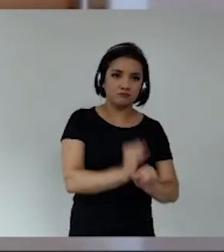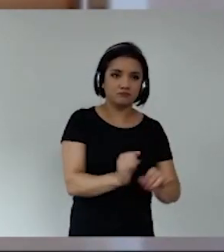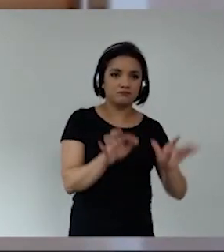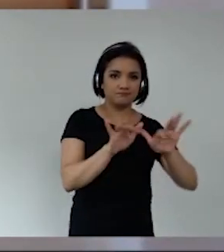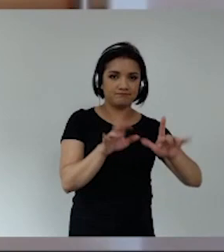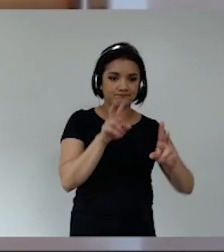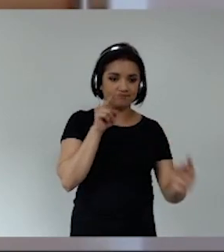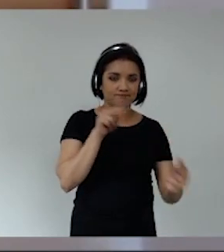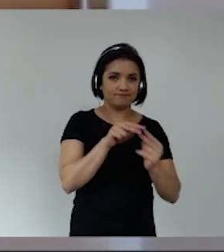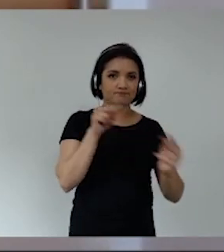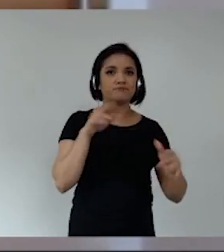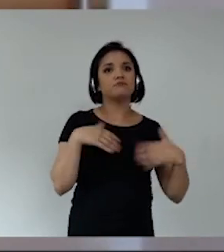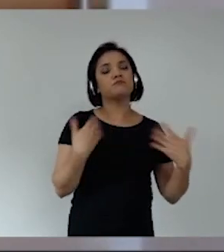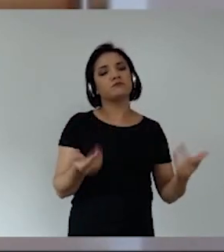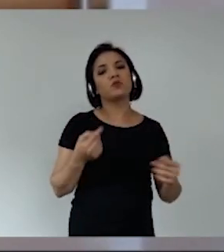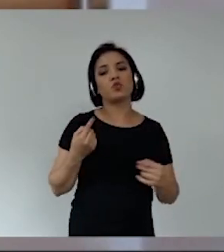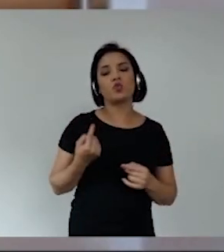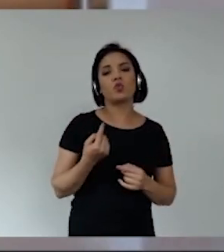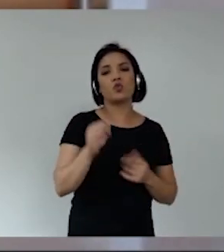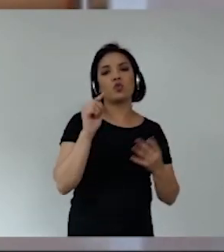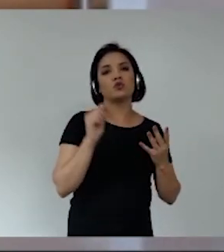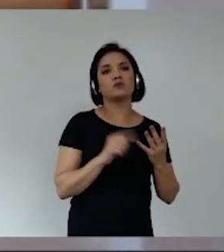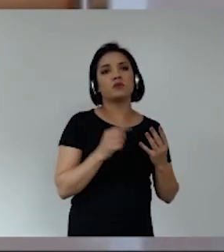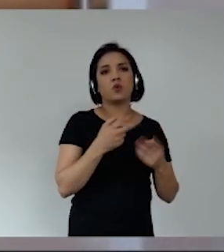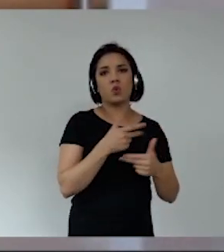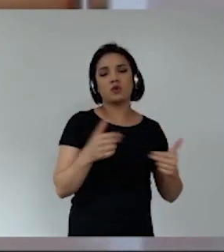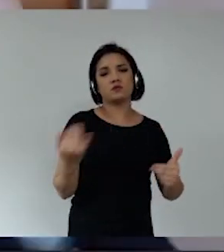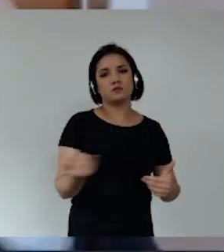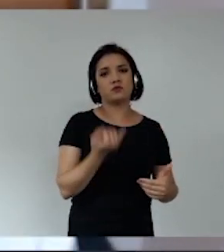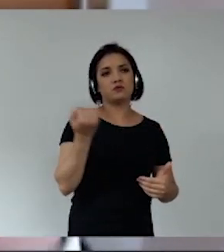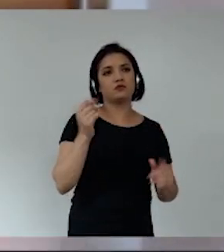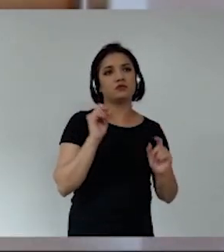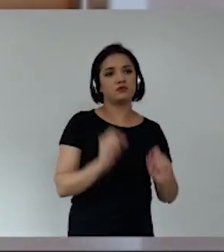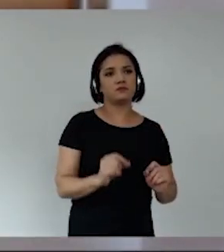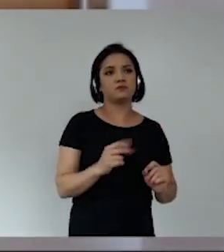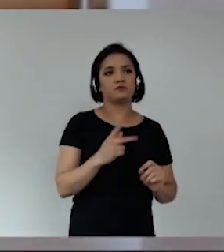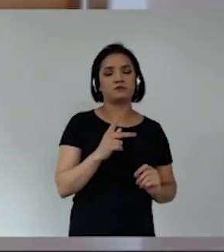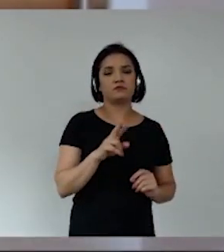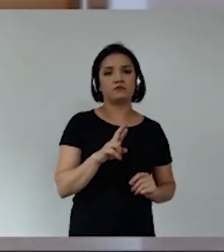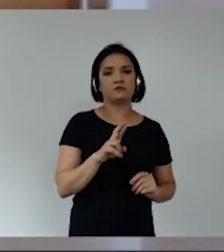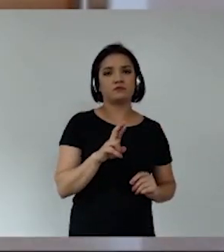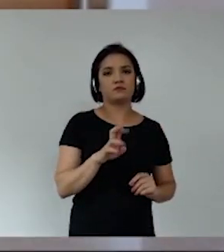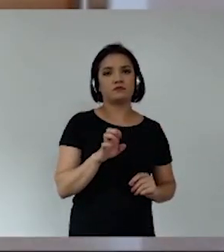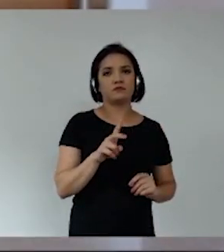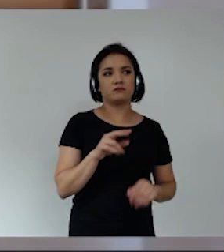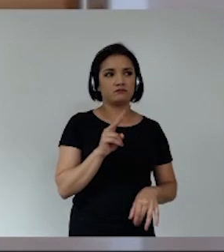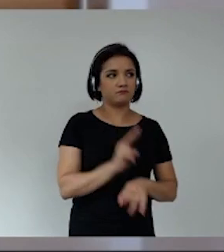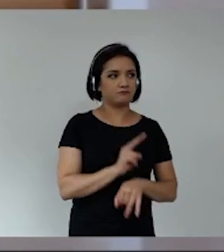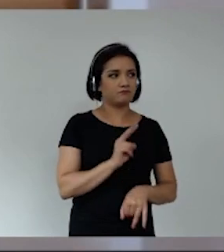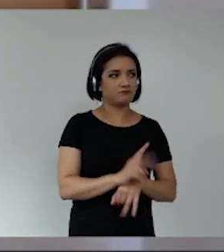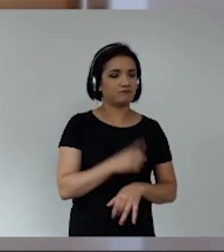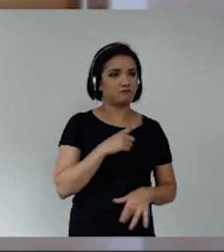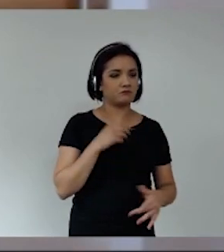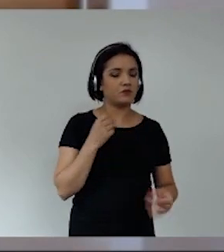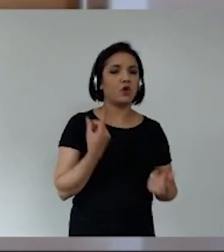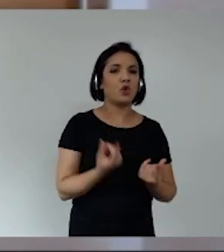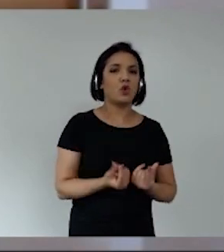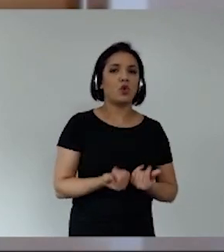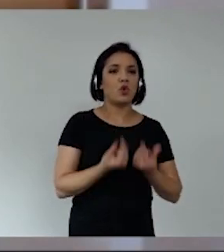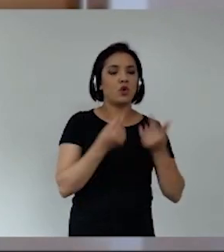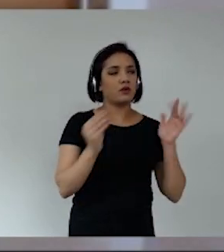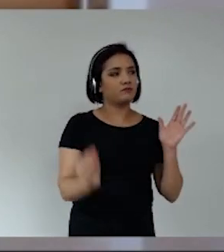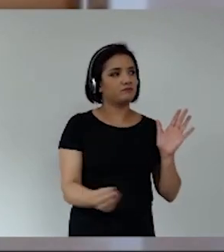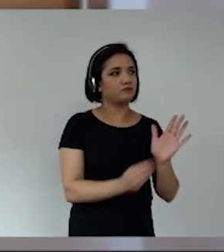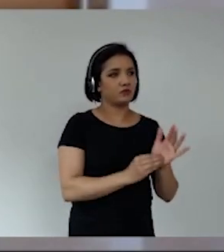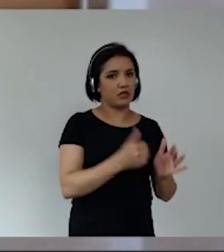eletrônica. E o último ponto que eu acho importante, a previsão expressa no procedimento de fixação de honorários